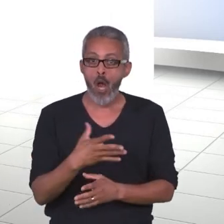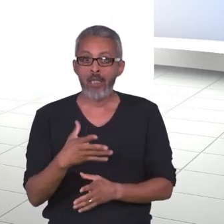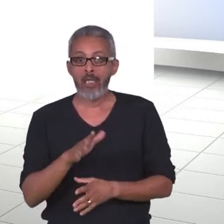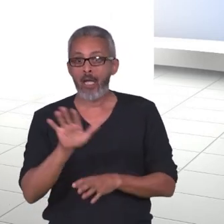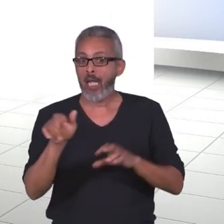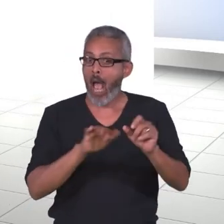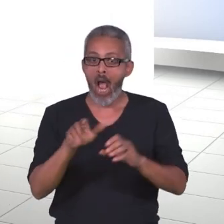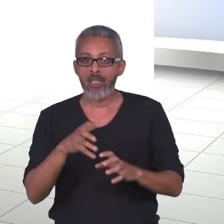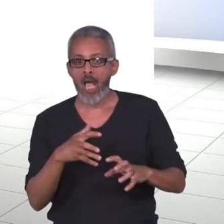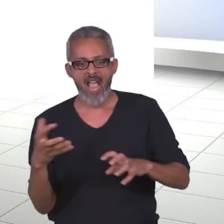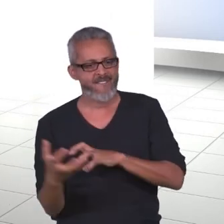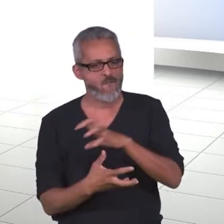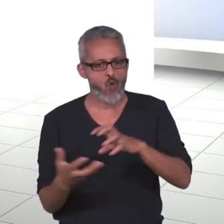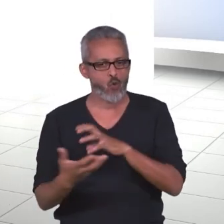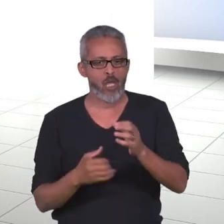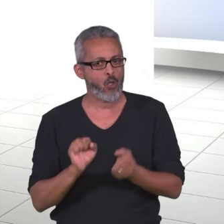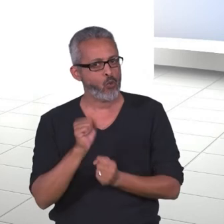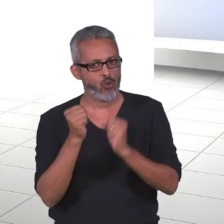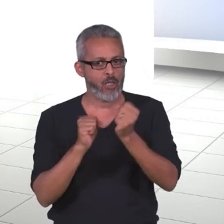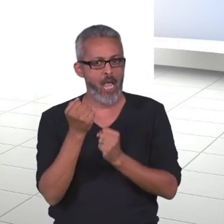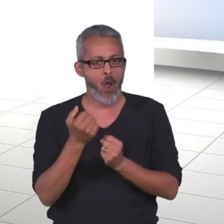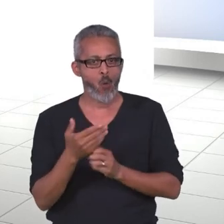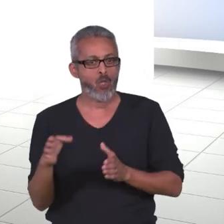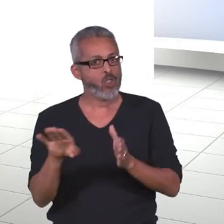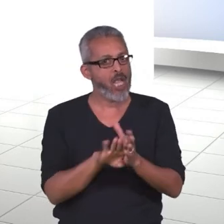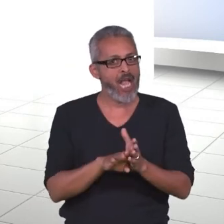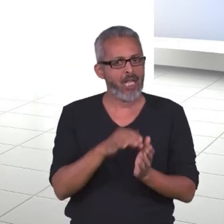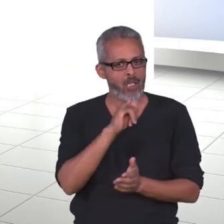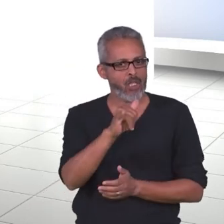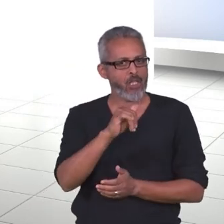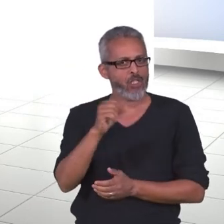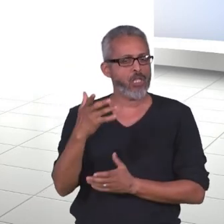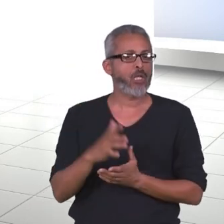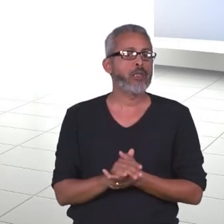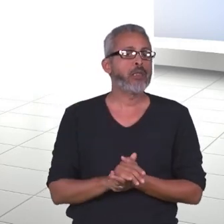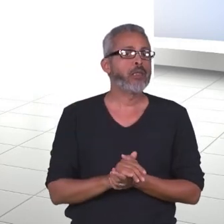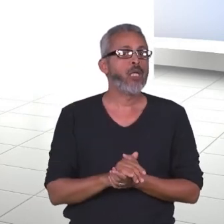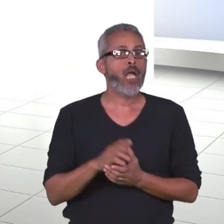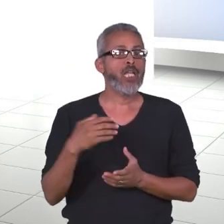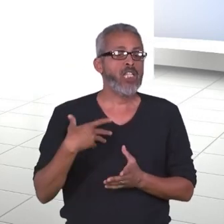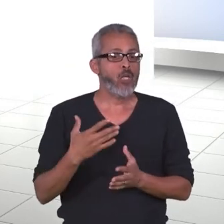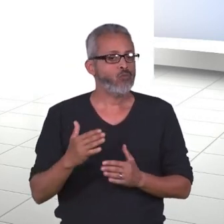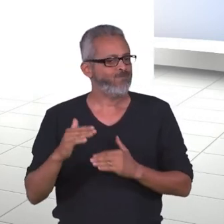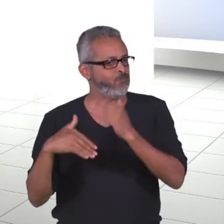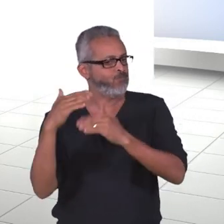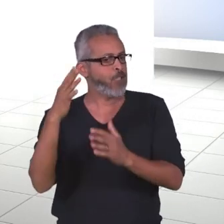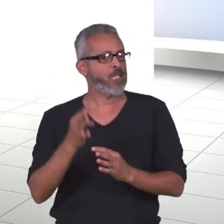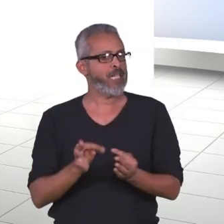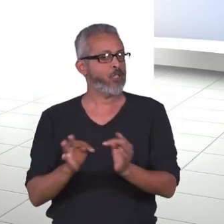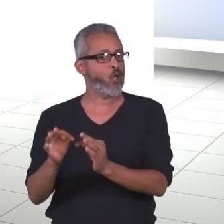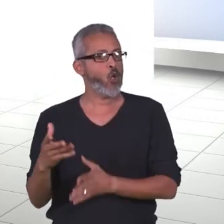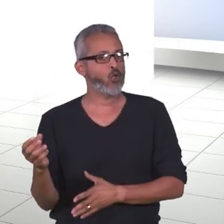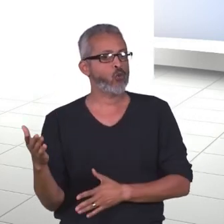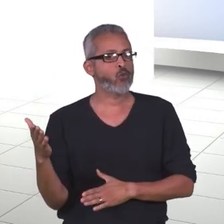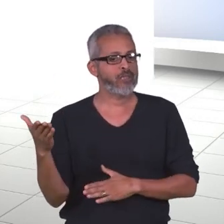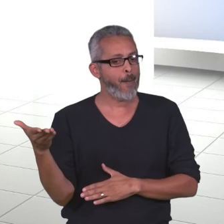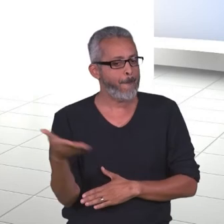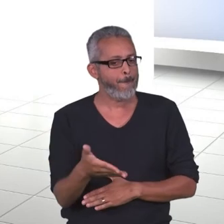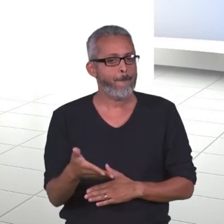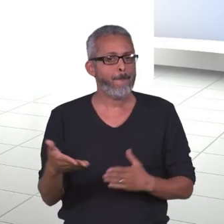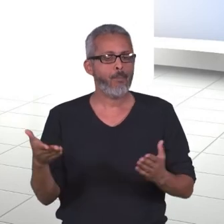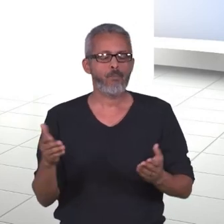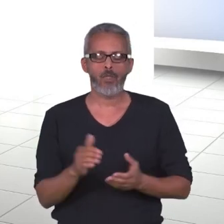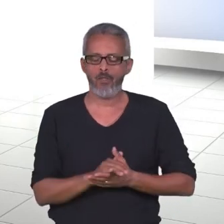eliminada, pois, como já comentamos, eles buscam uma beleza nova no futuro, abandonando tudo que